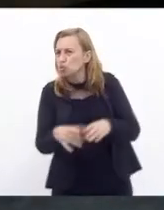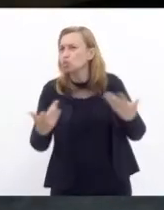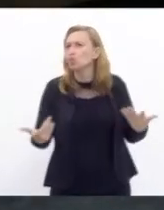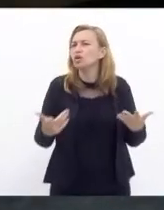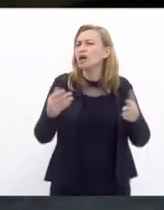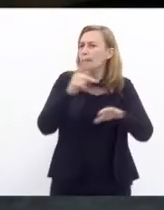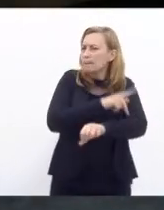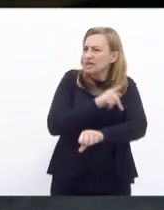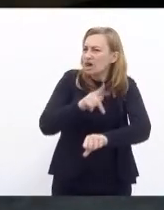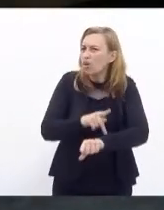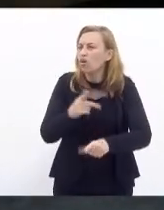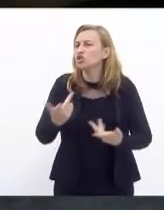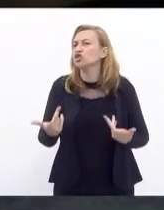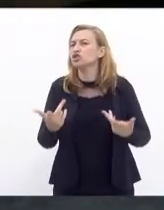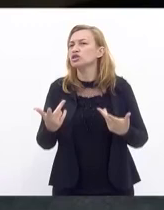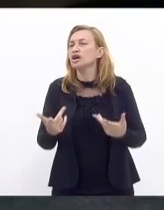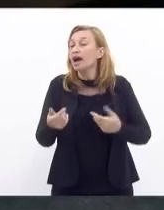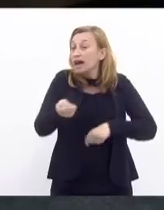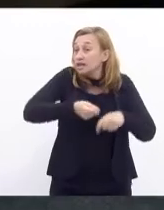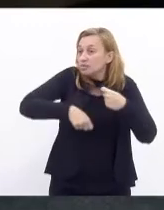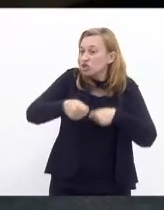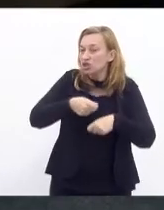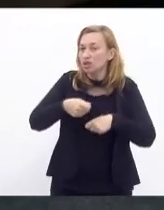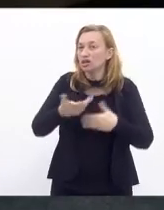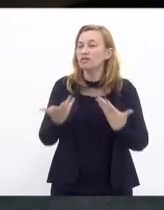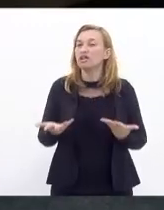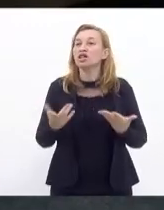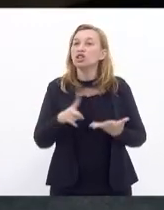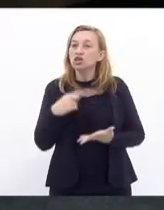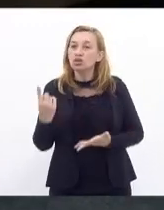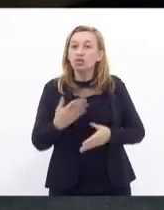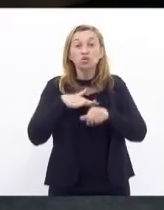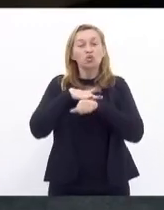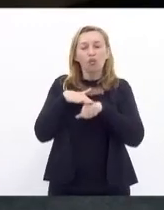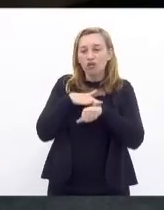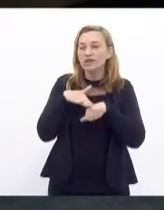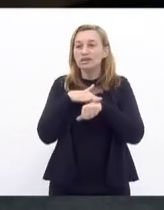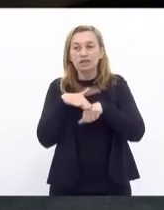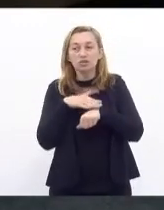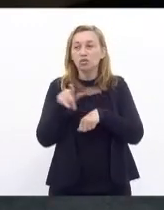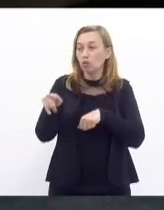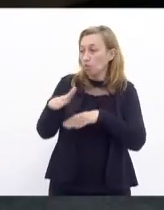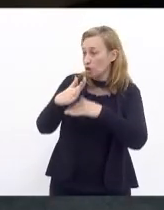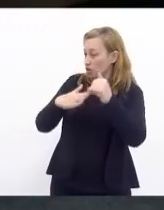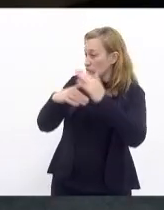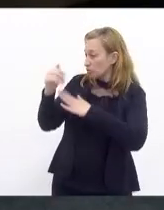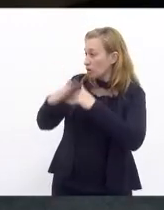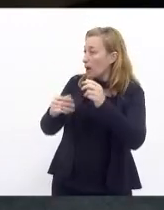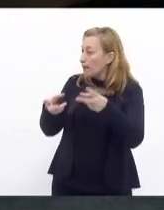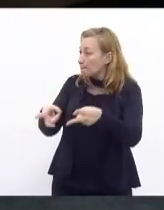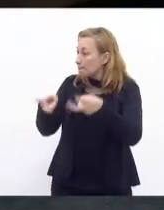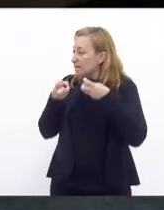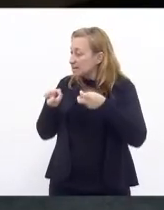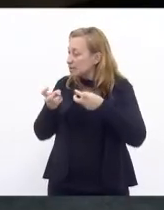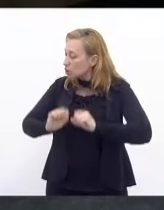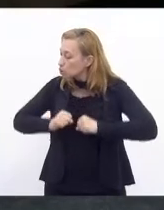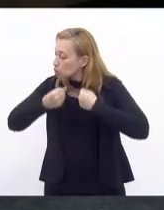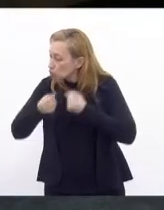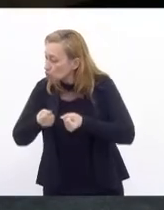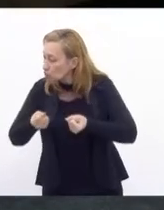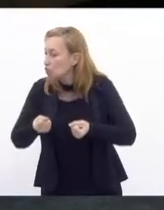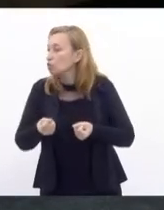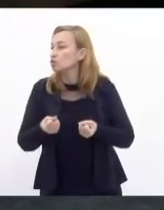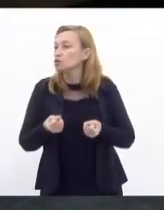parte pedagógica, é parte administrativa. E a gente conversando com esses profissionais, percebendo a dedicação e a